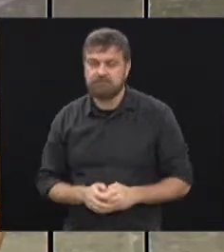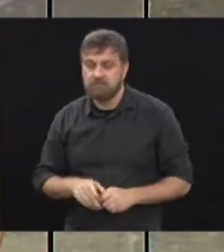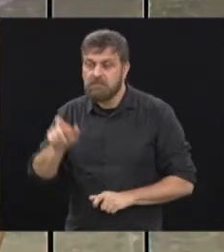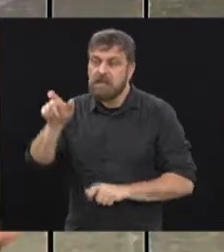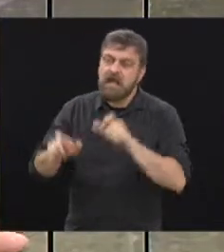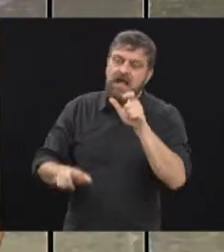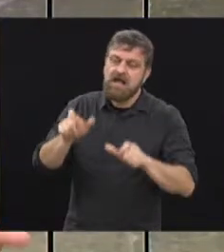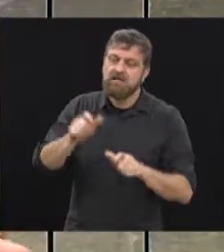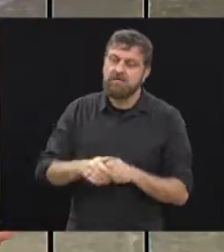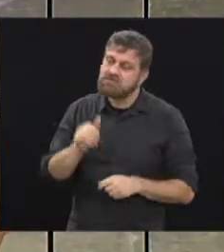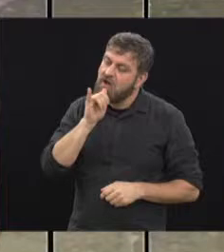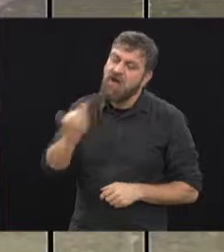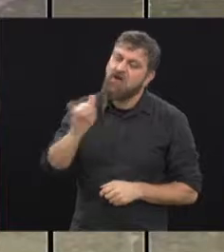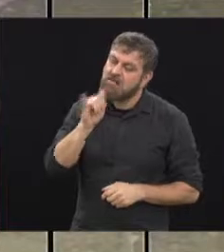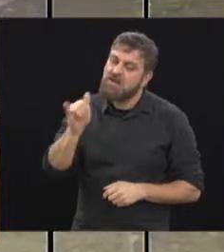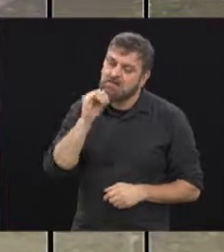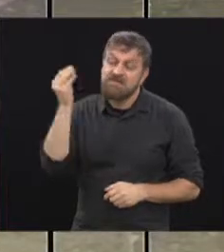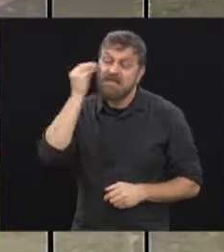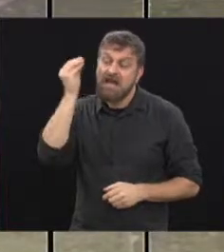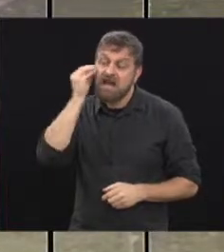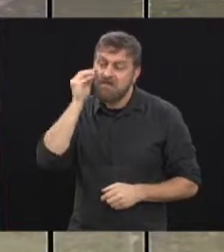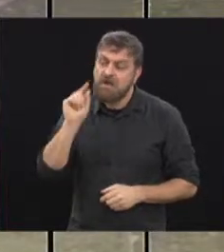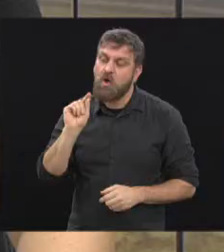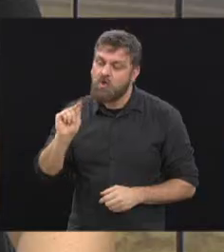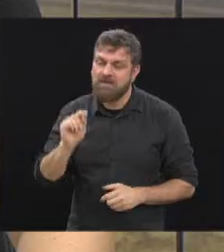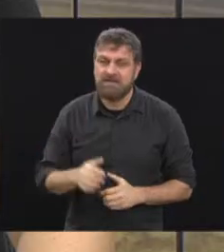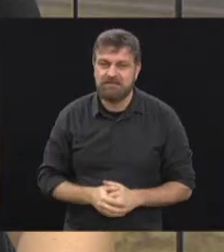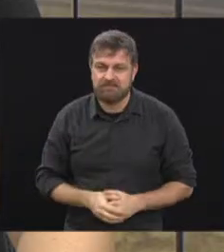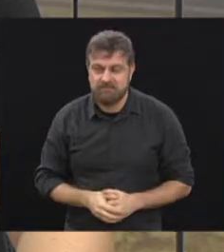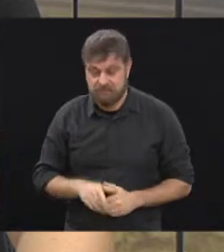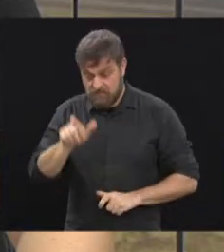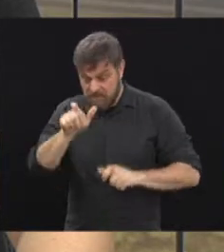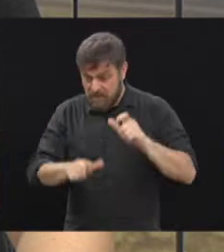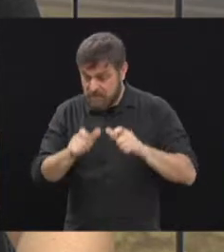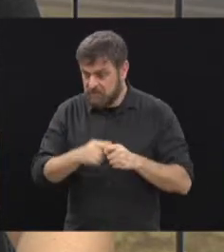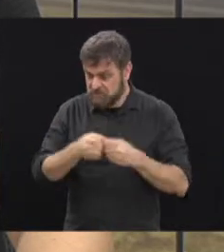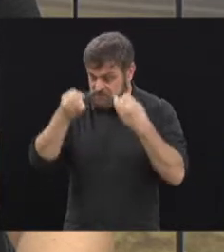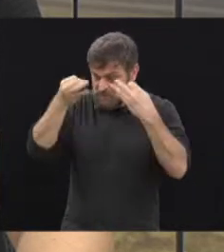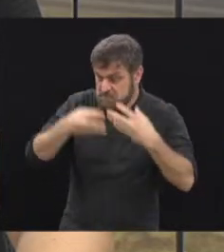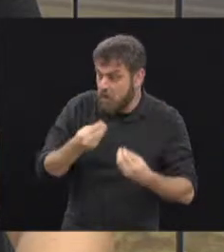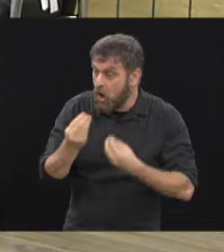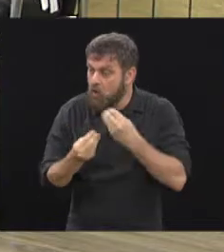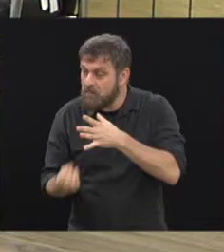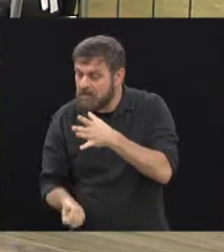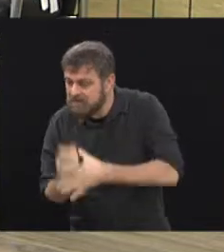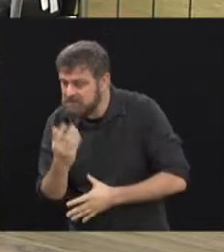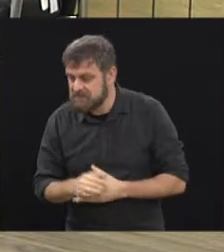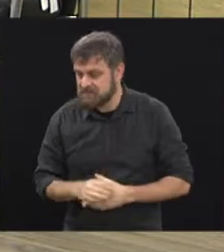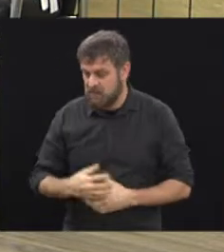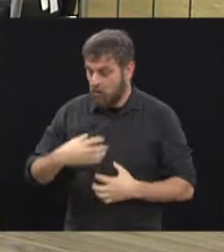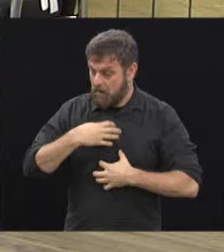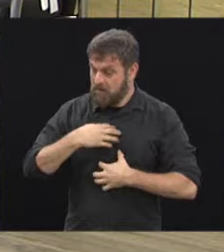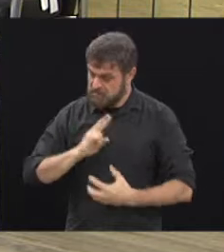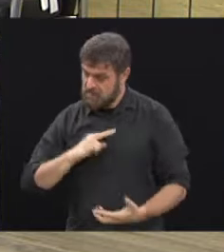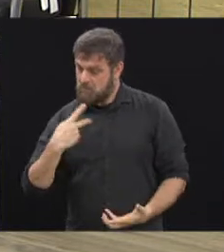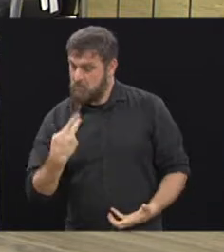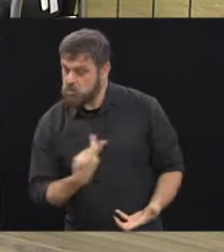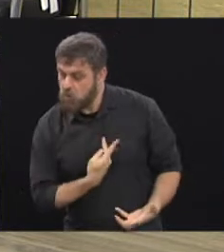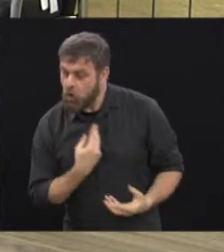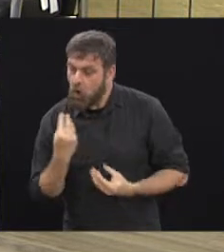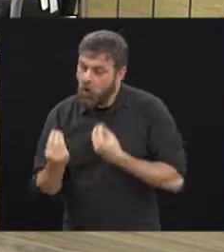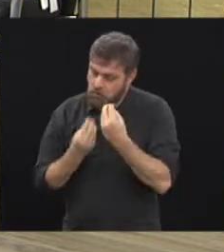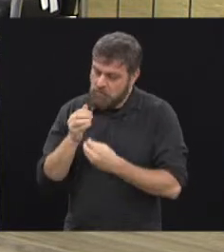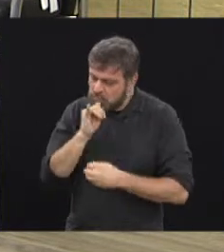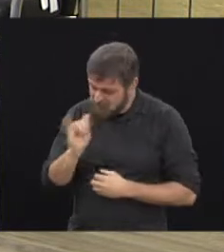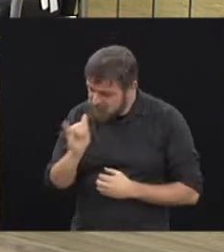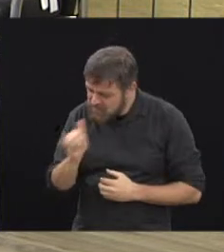das pessoas que passaram com vocês aí pela agência? Elas voltam e comentam isso? Fui de um jeito, pensei que era de um jeito e é de